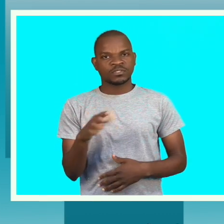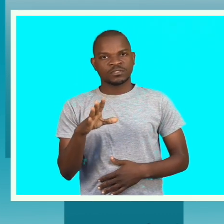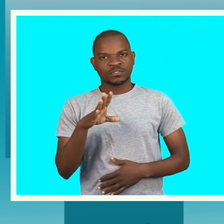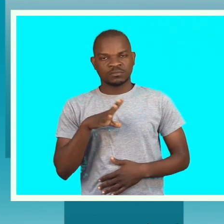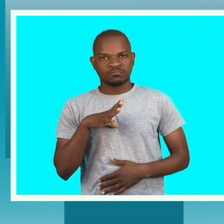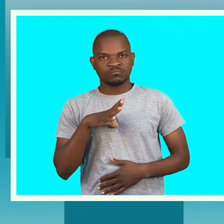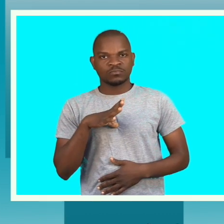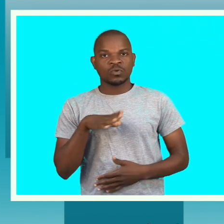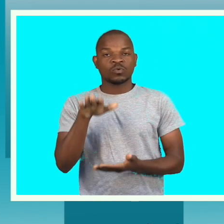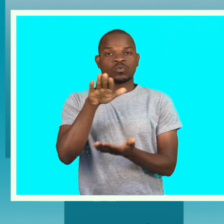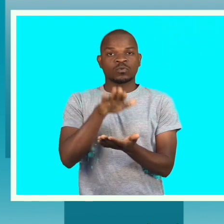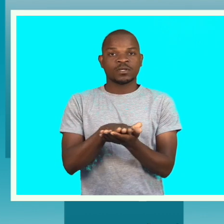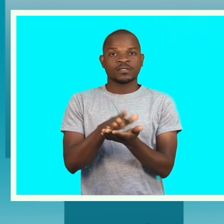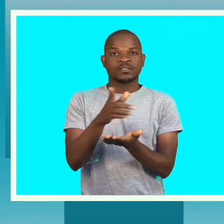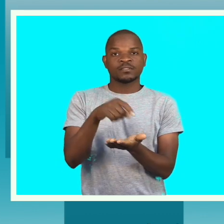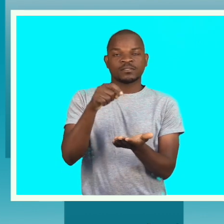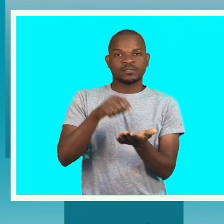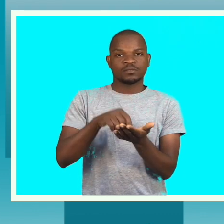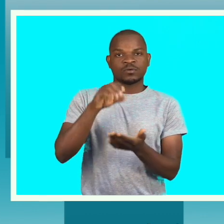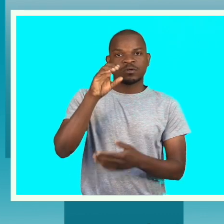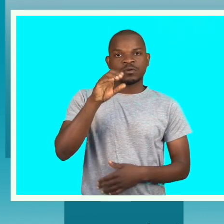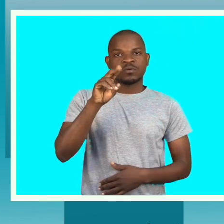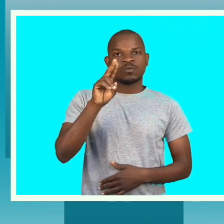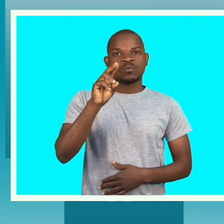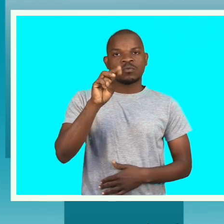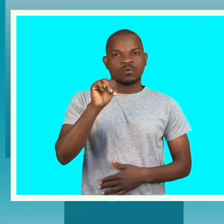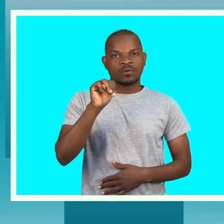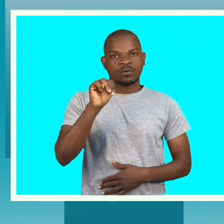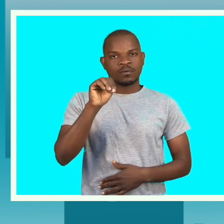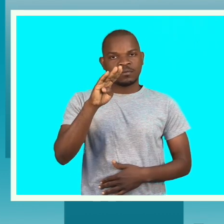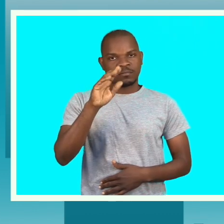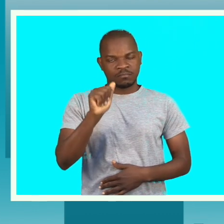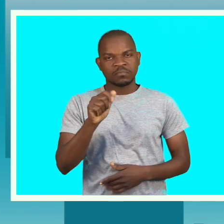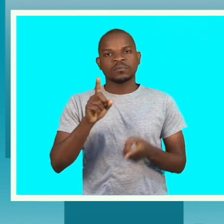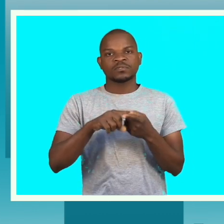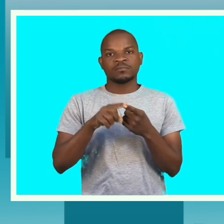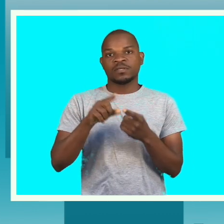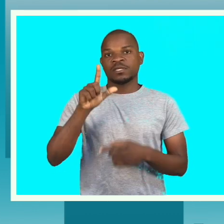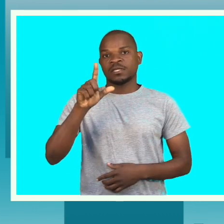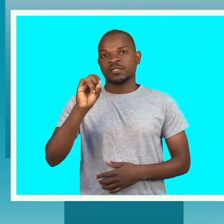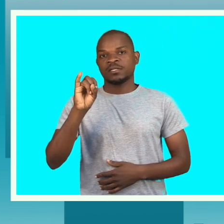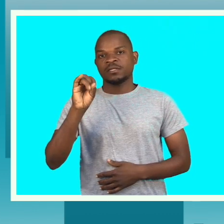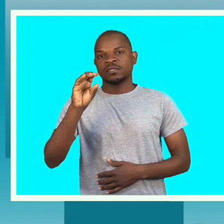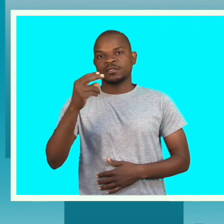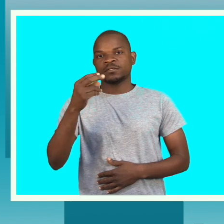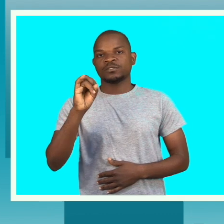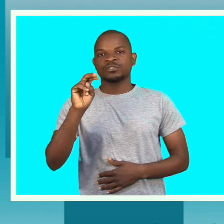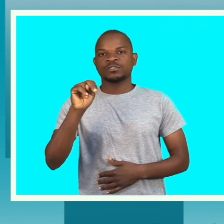na cidade de Coamba e na cidade de Xinga. Agora, nos outros distritos.